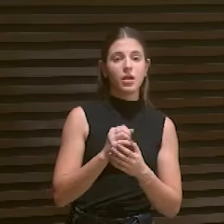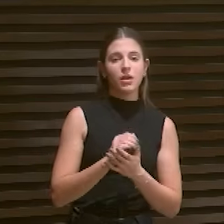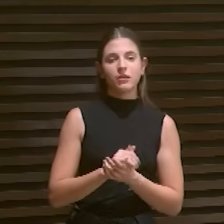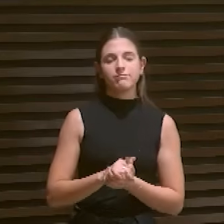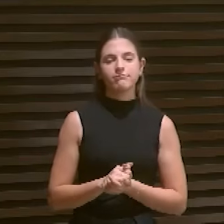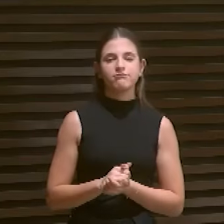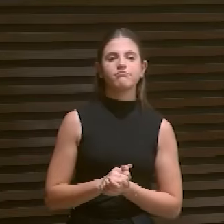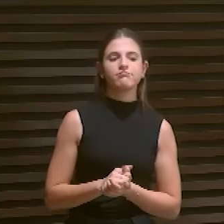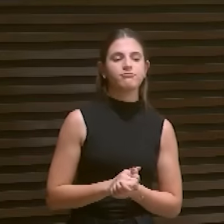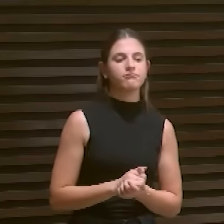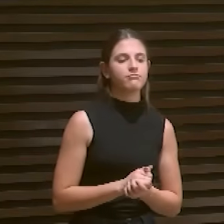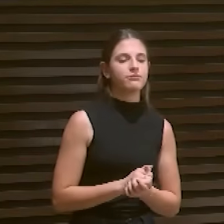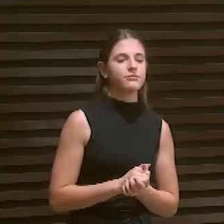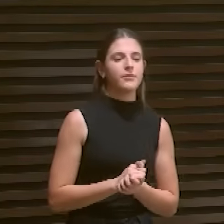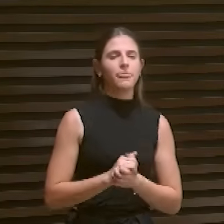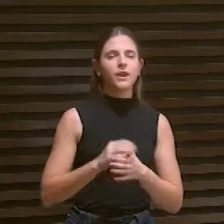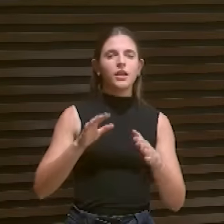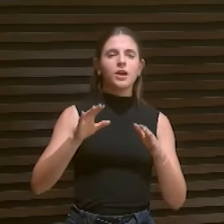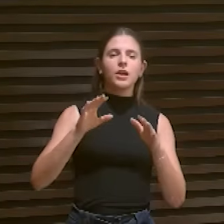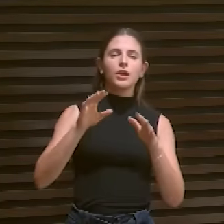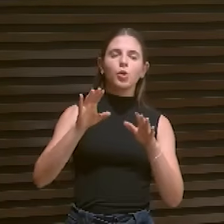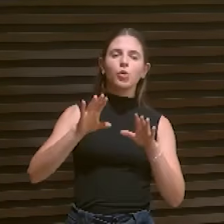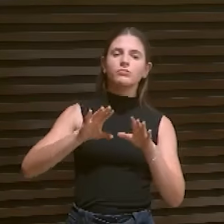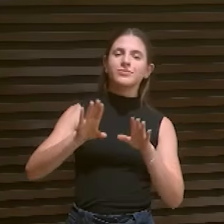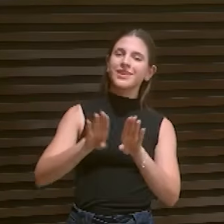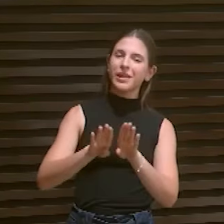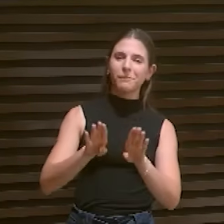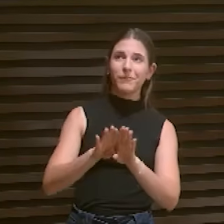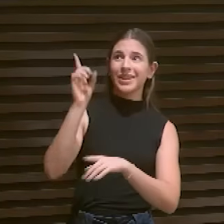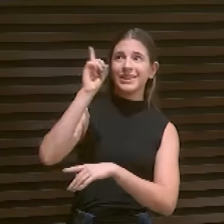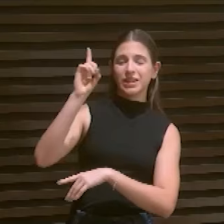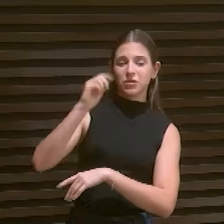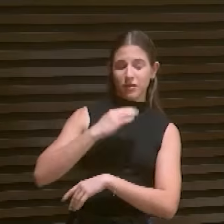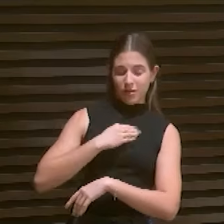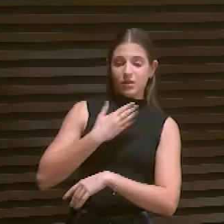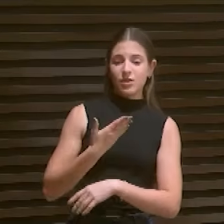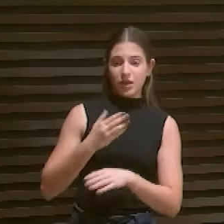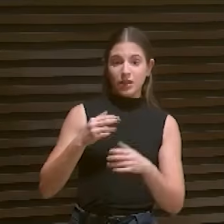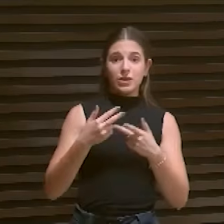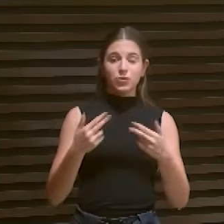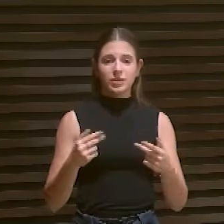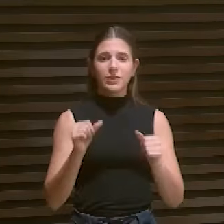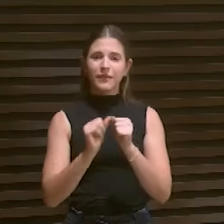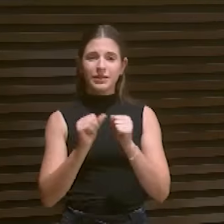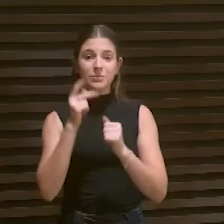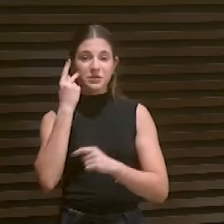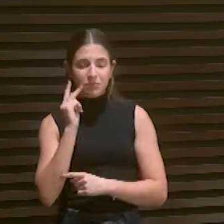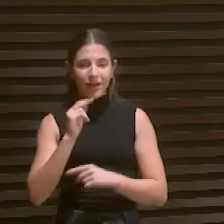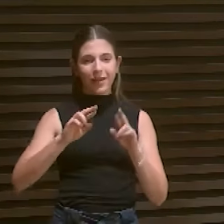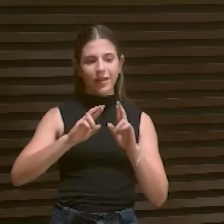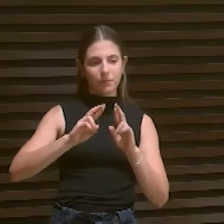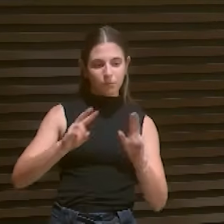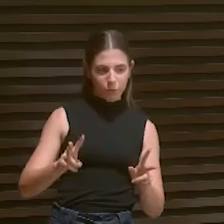nós somos integrantes, ou como supostamente você mudou o mundo. Deus não se impressiona com